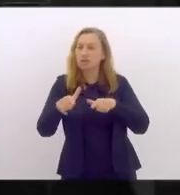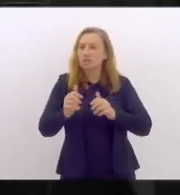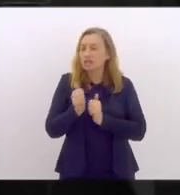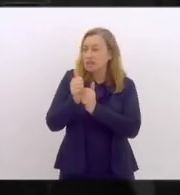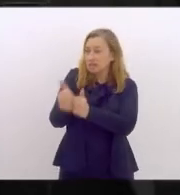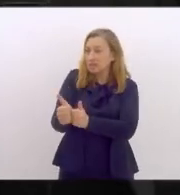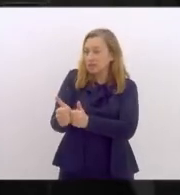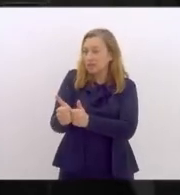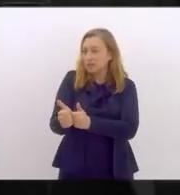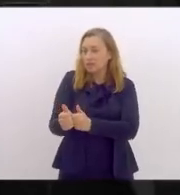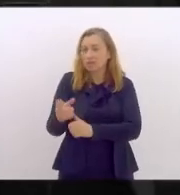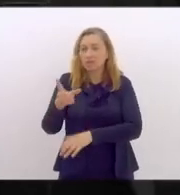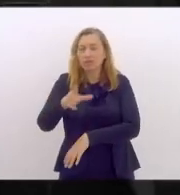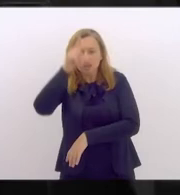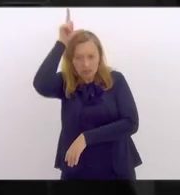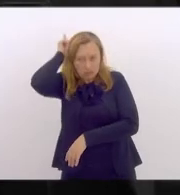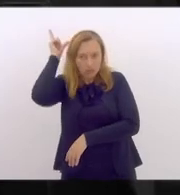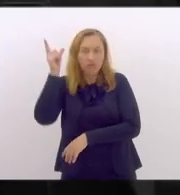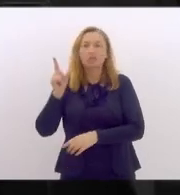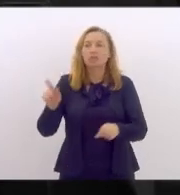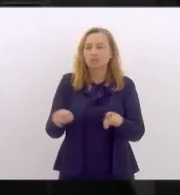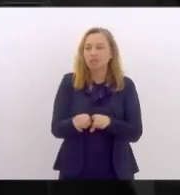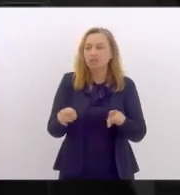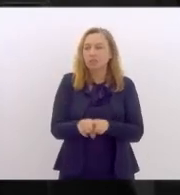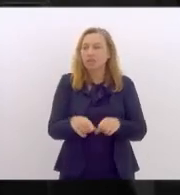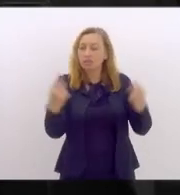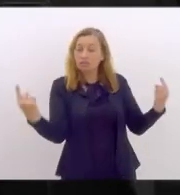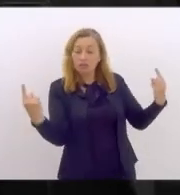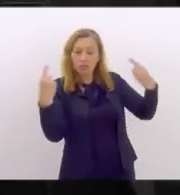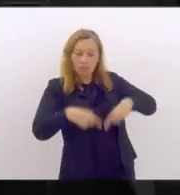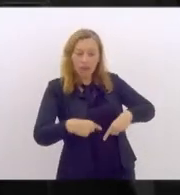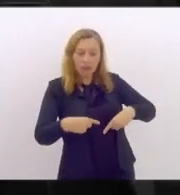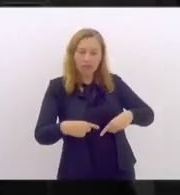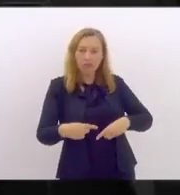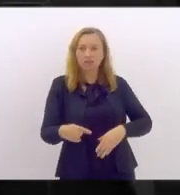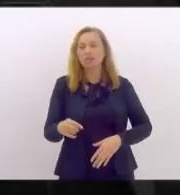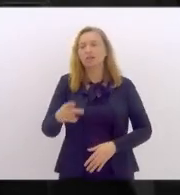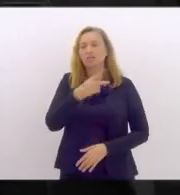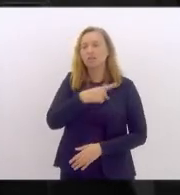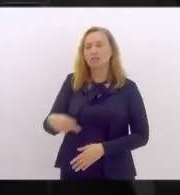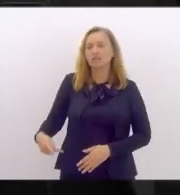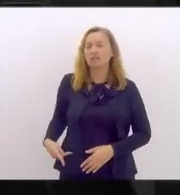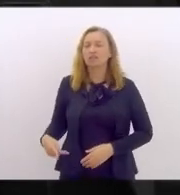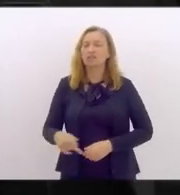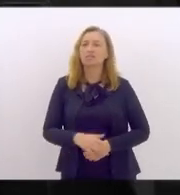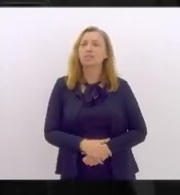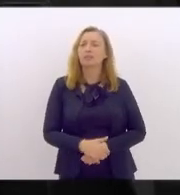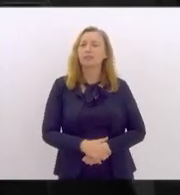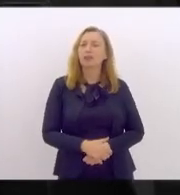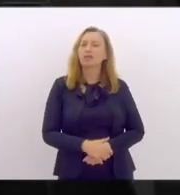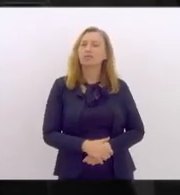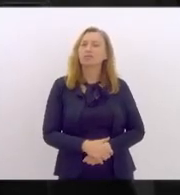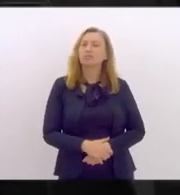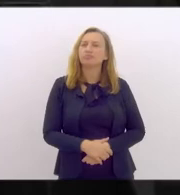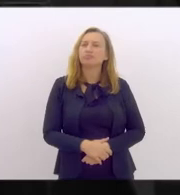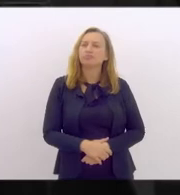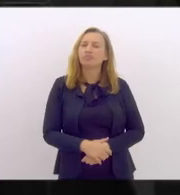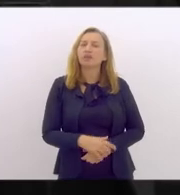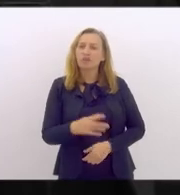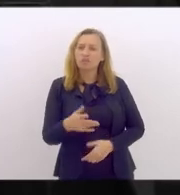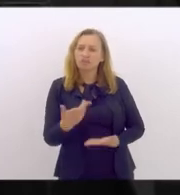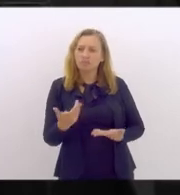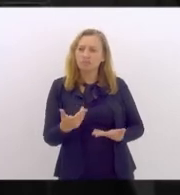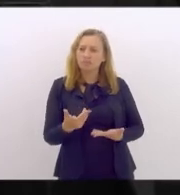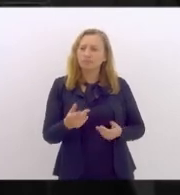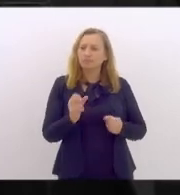até mesmo em debate entre candidatos presidenciais a presença da República ele chegou a fazer